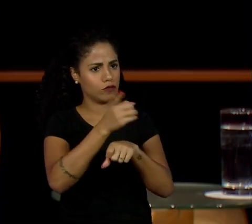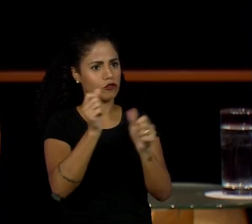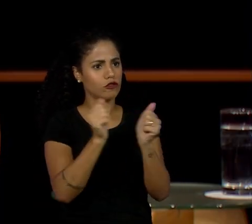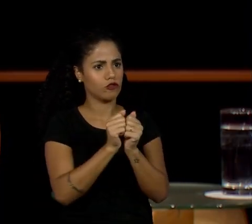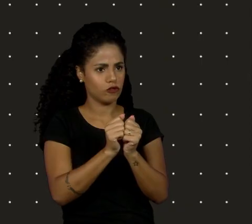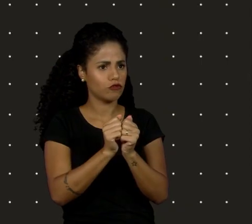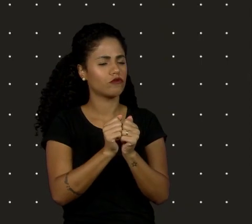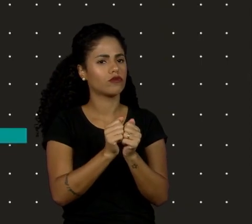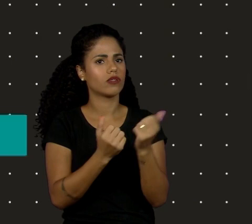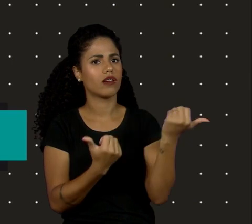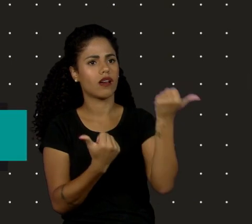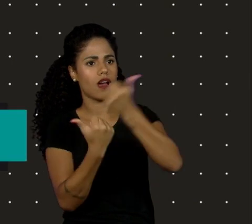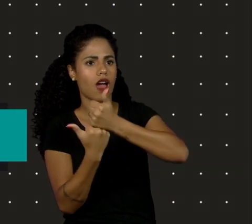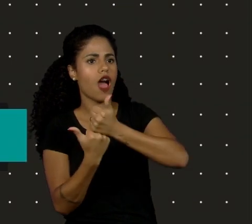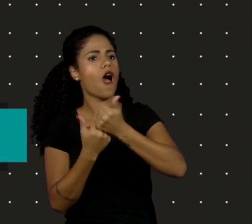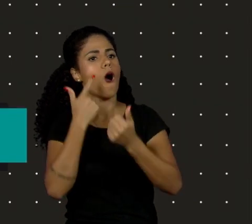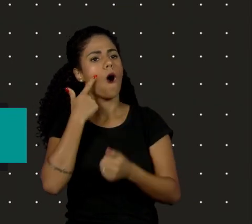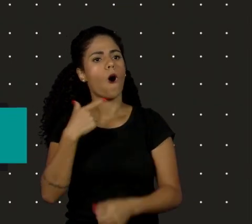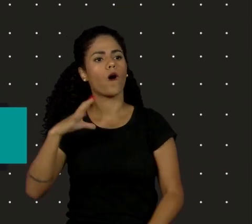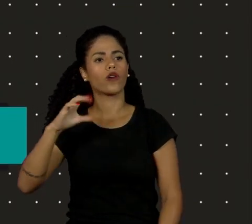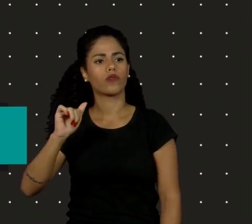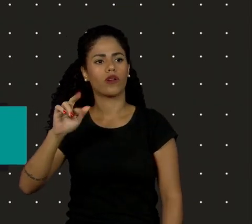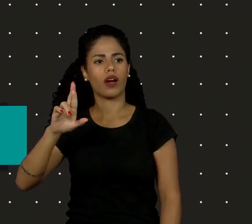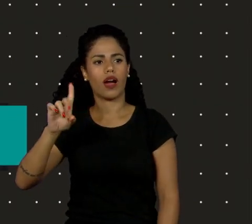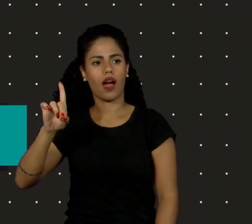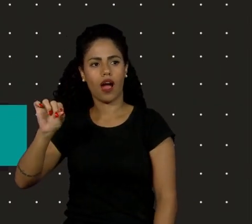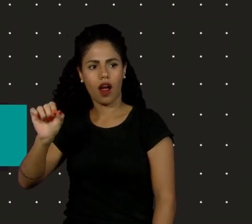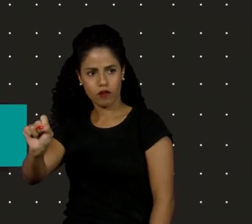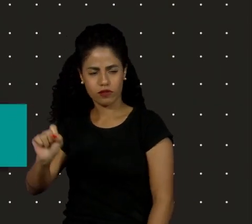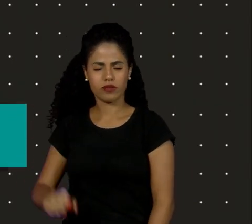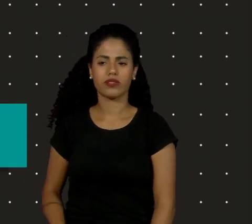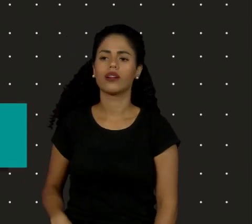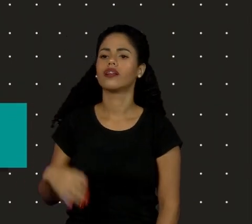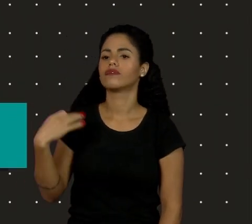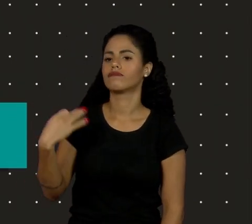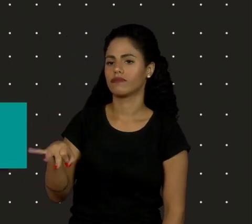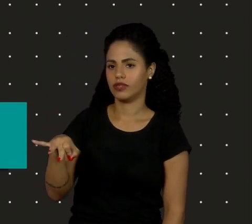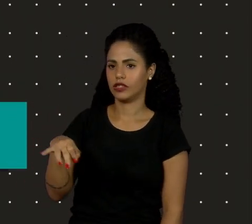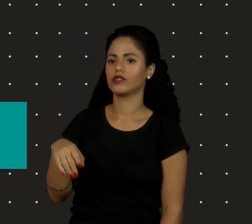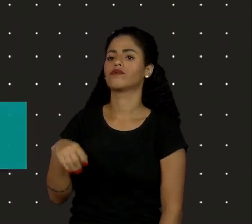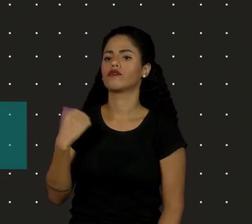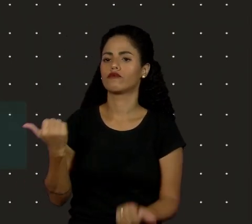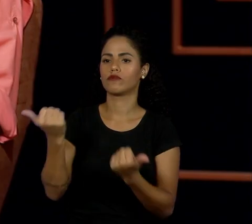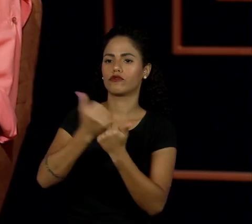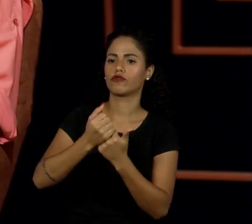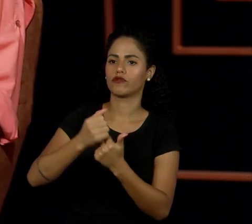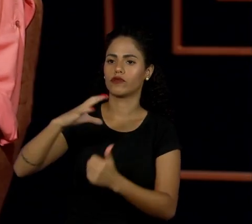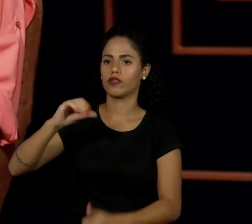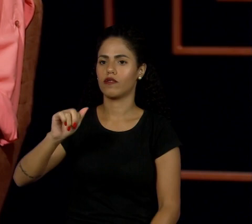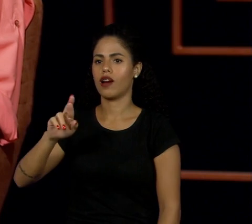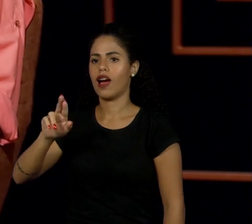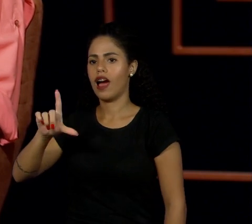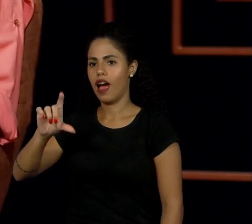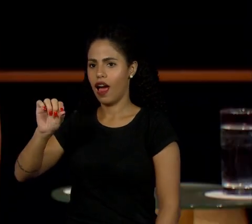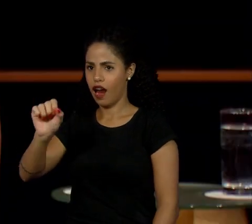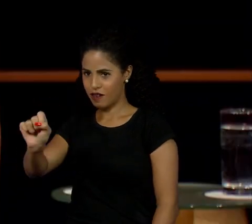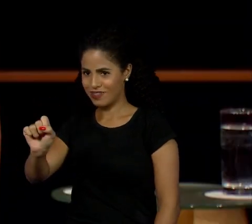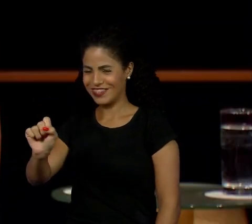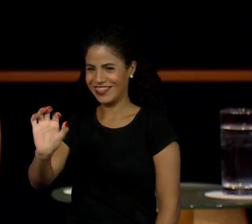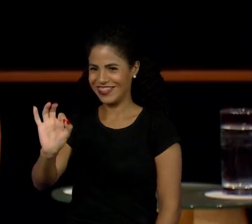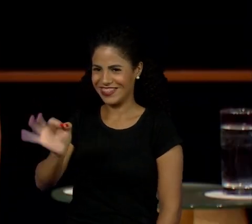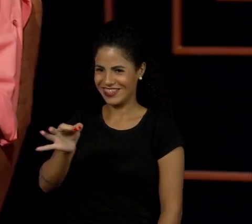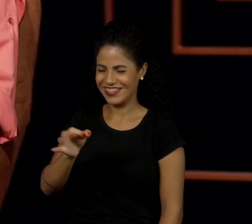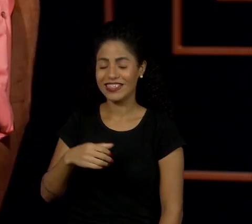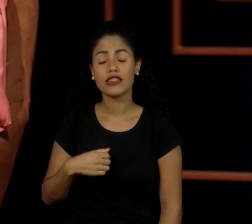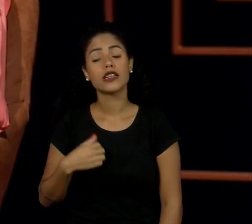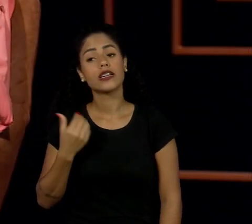Richelli, né? O Carlos Alberto Richelli. Exatamente. Carlos Alberto Richelli. Ele falou, o Adhemar falou, segue o Richelli.